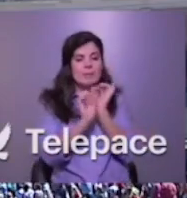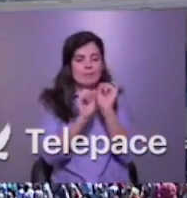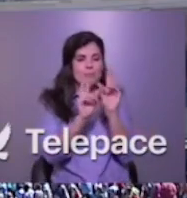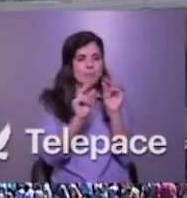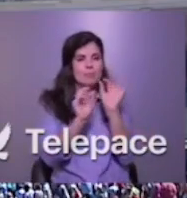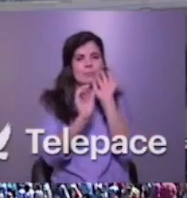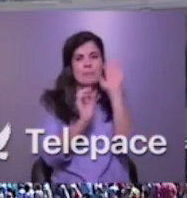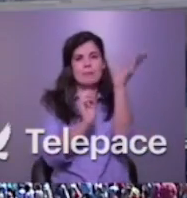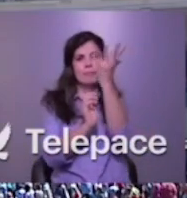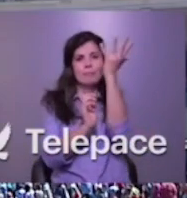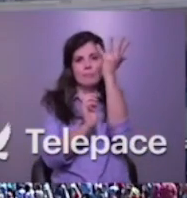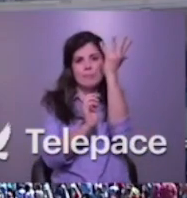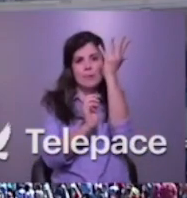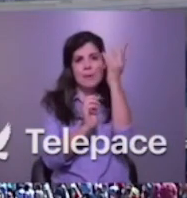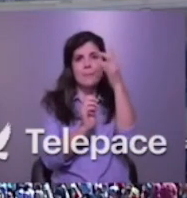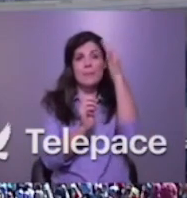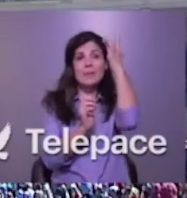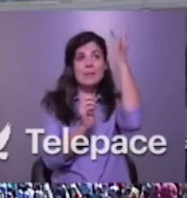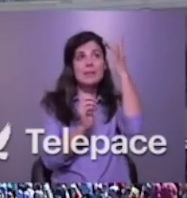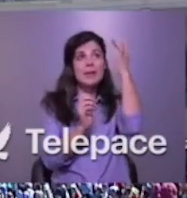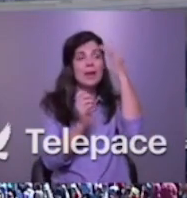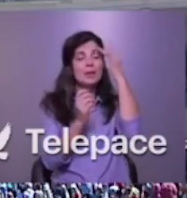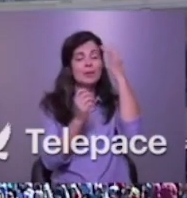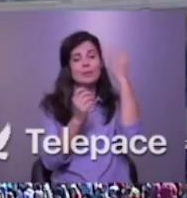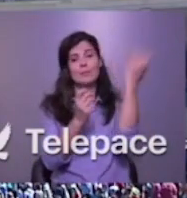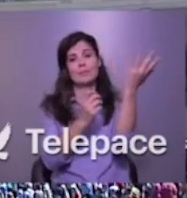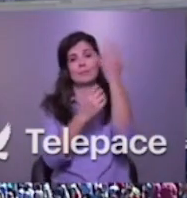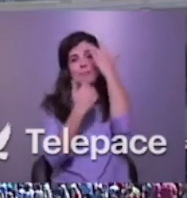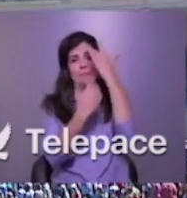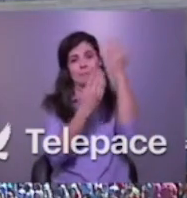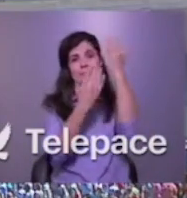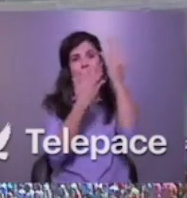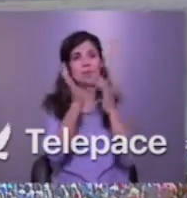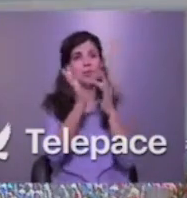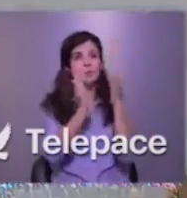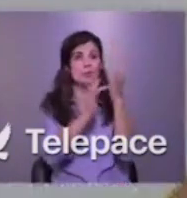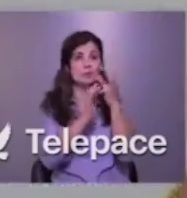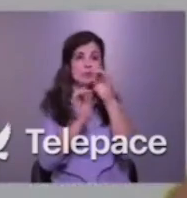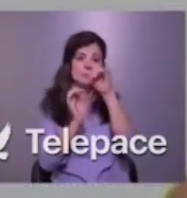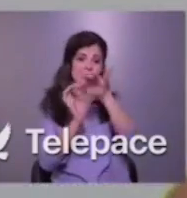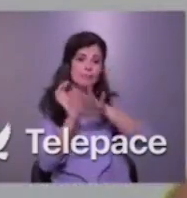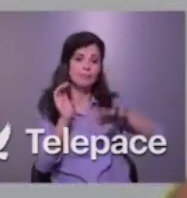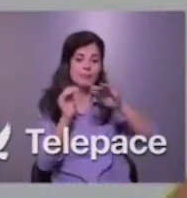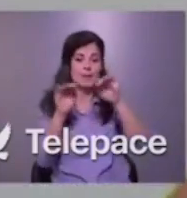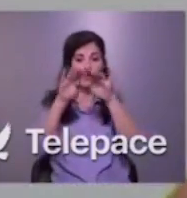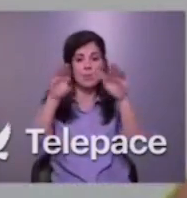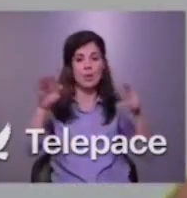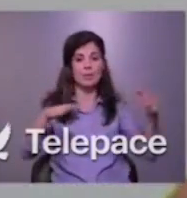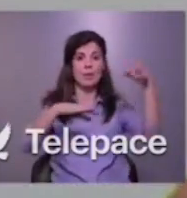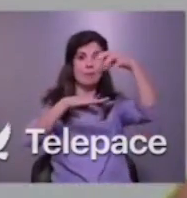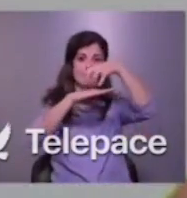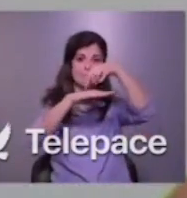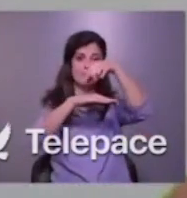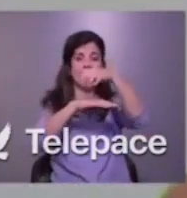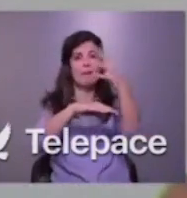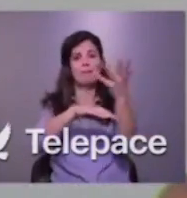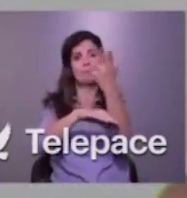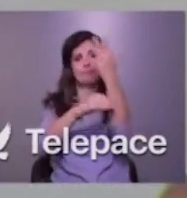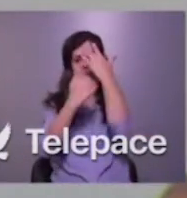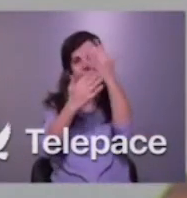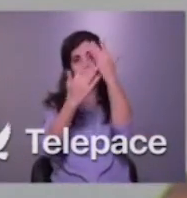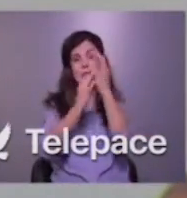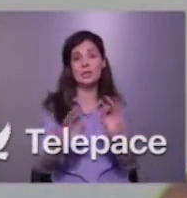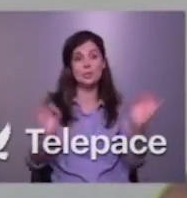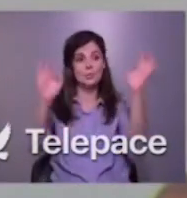seu preciosíssimo sangue. Bendito Jesus no santíssimo sacramento do altar. Bendito o